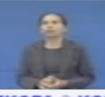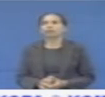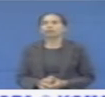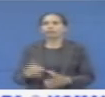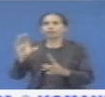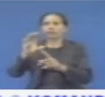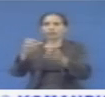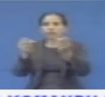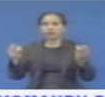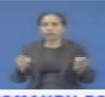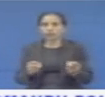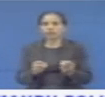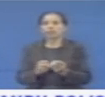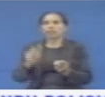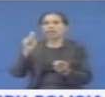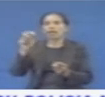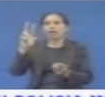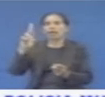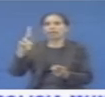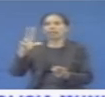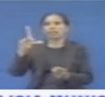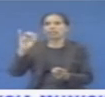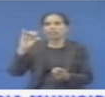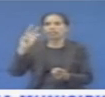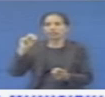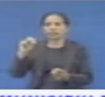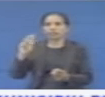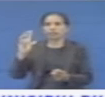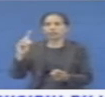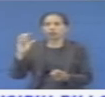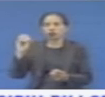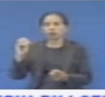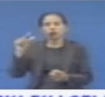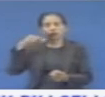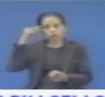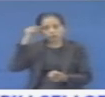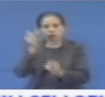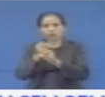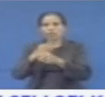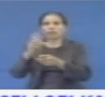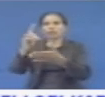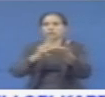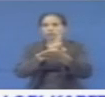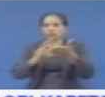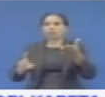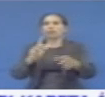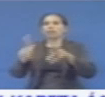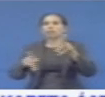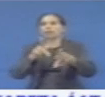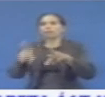Se fisuku gariwai Arlindo Belo Freitas considera governo halo discrimina samba povo. Turi líder suku nei governo